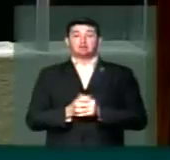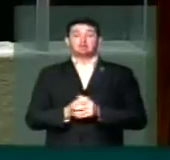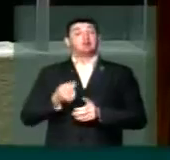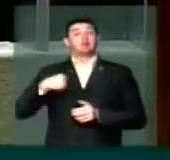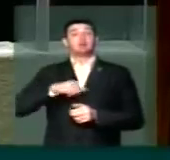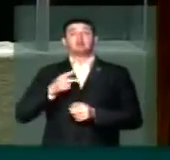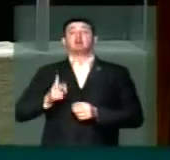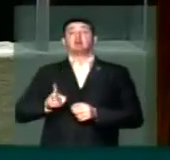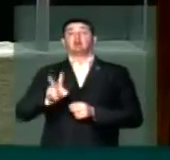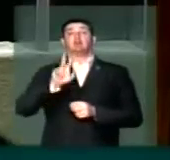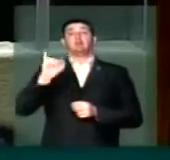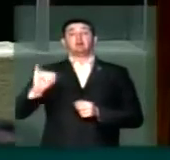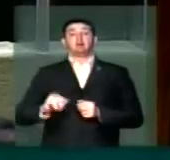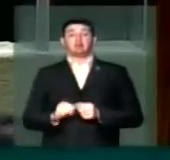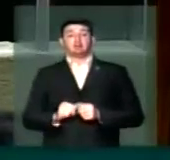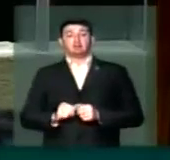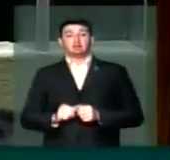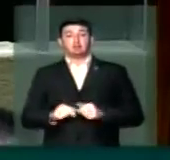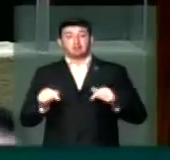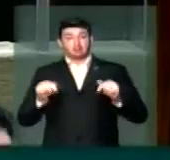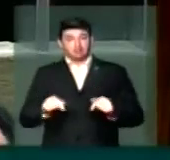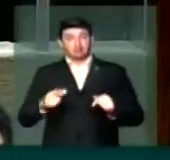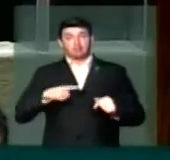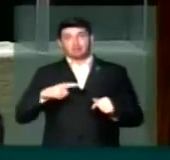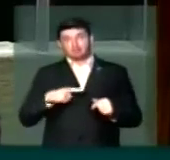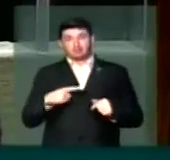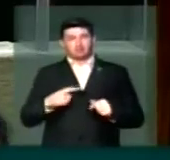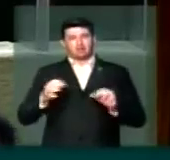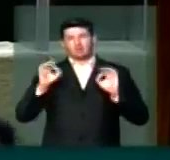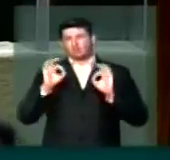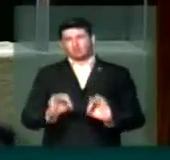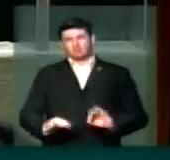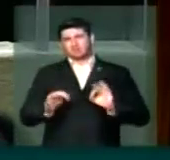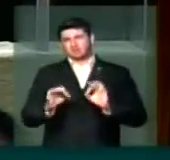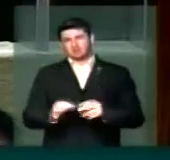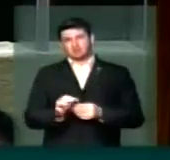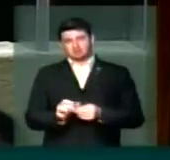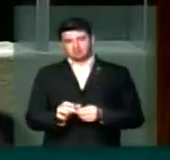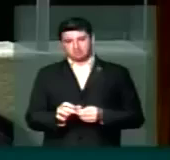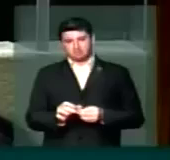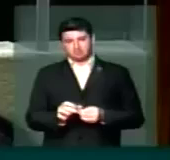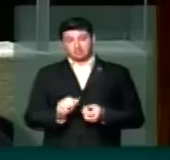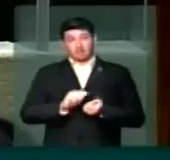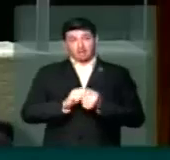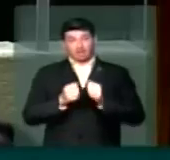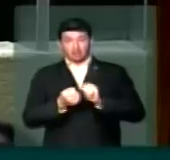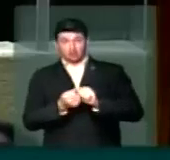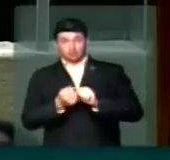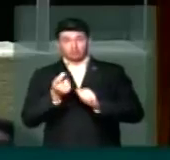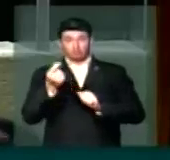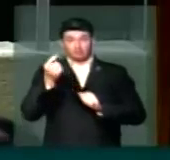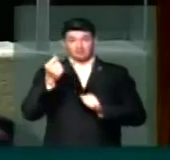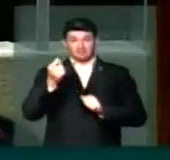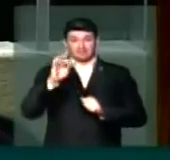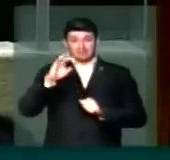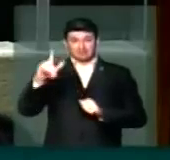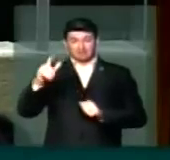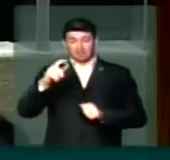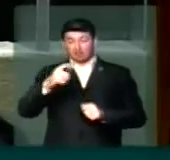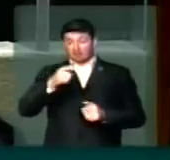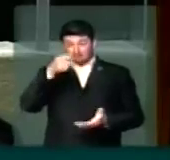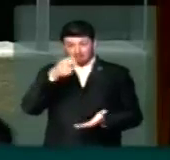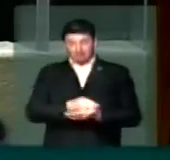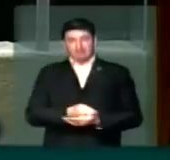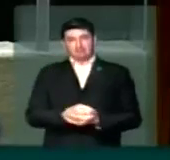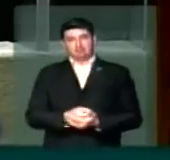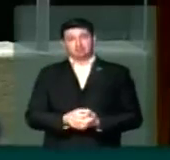vamos continuar tendo aqui, sem dúvida, um ajuste fiscal rigoroso.